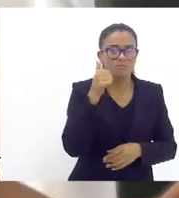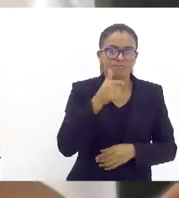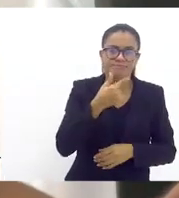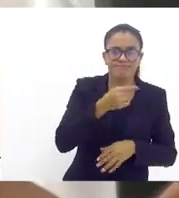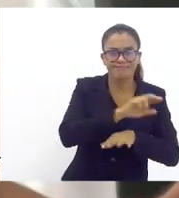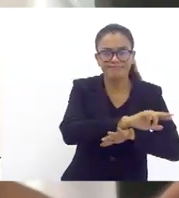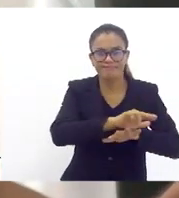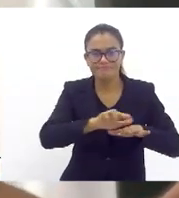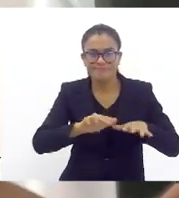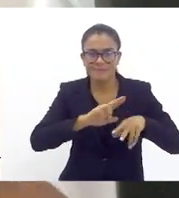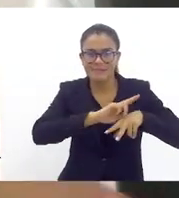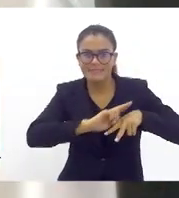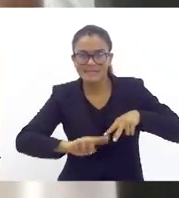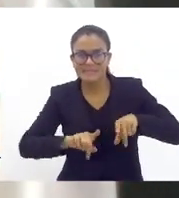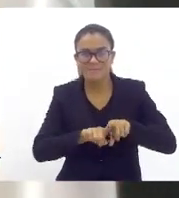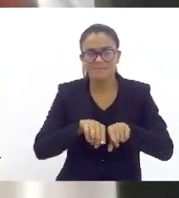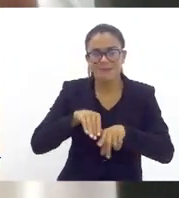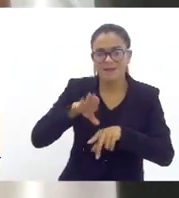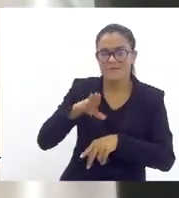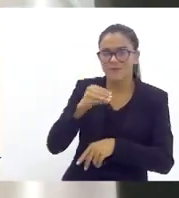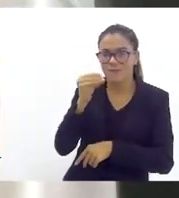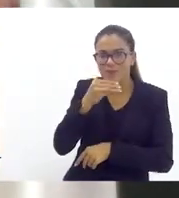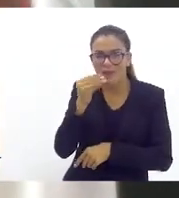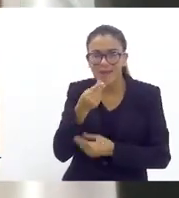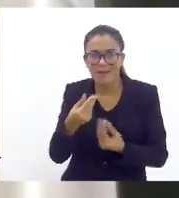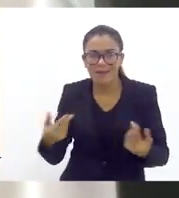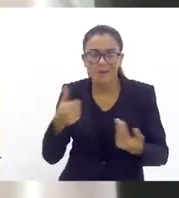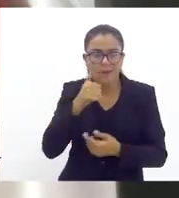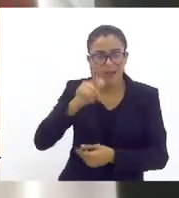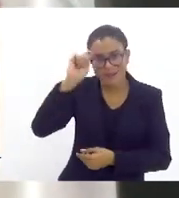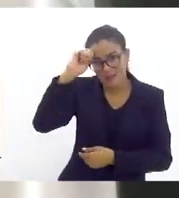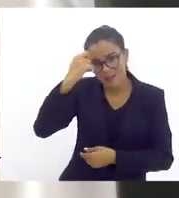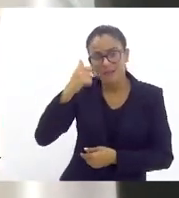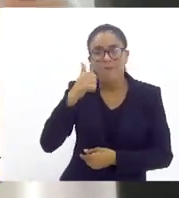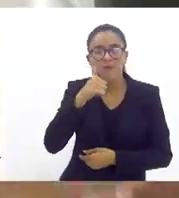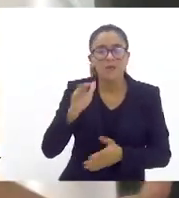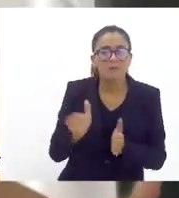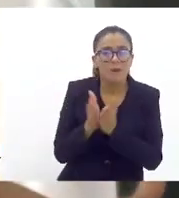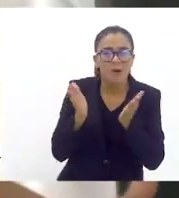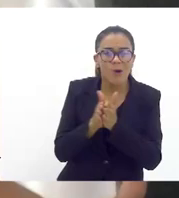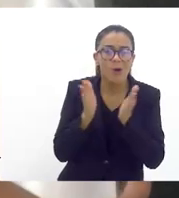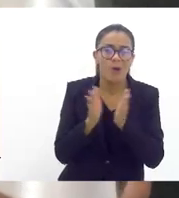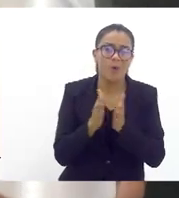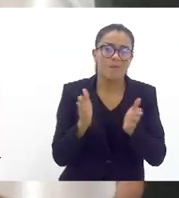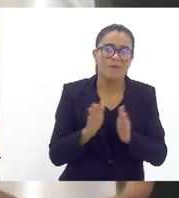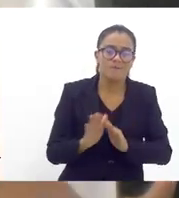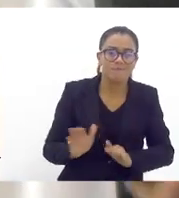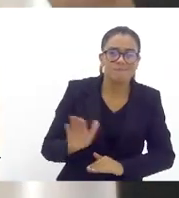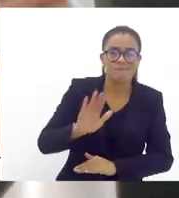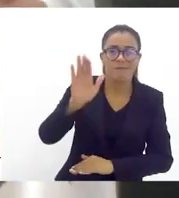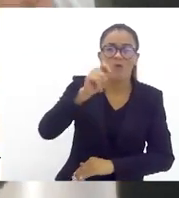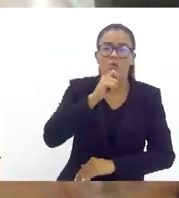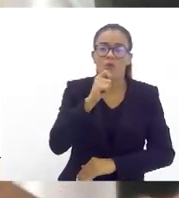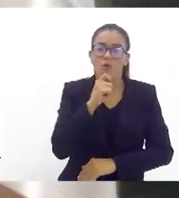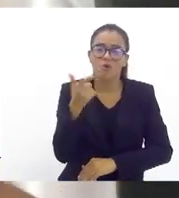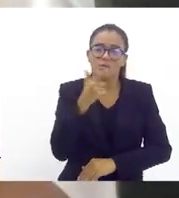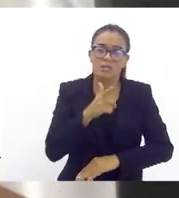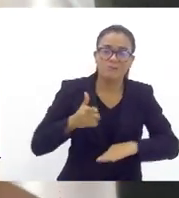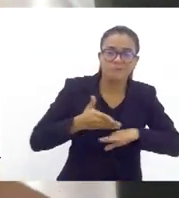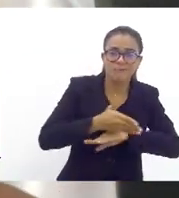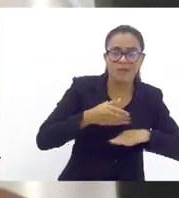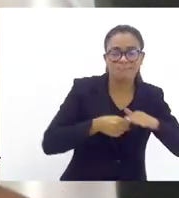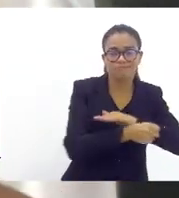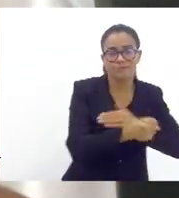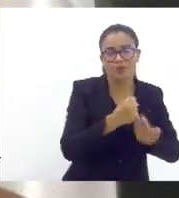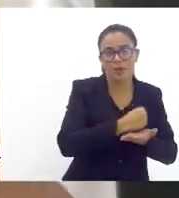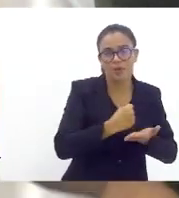são as mais e os mais vulneráveis, mulheres, mulheres negras, pessoas pobres, faveladas, que não tiveram acesso ao mercado de trabalho formal,